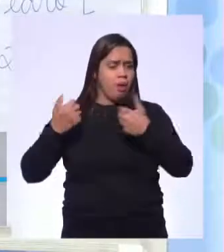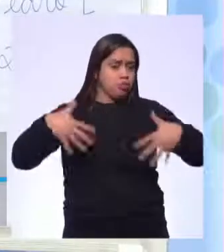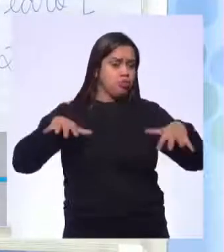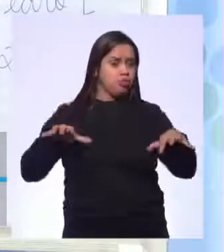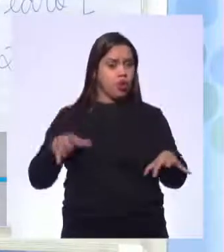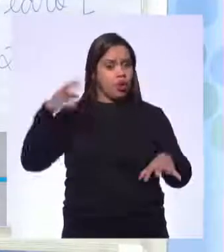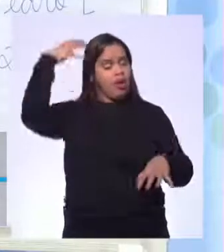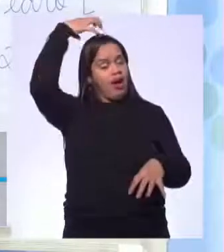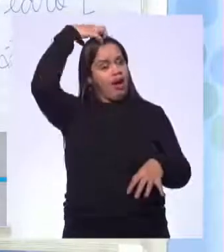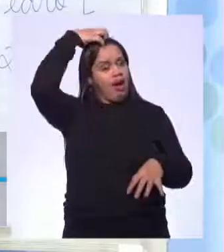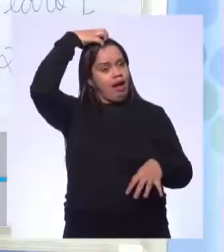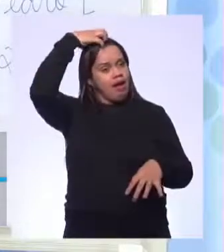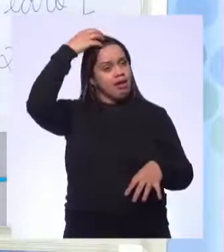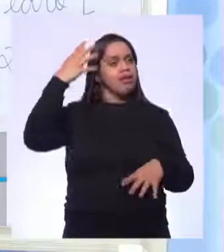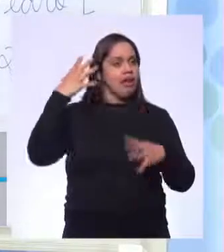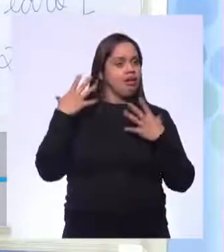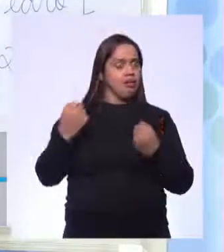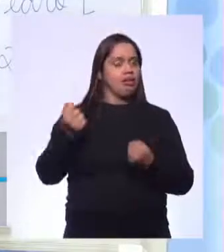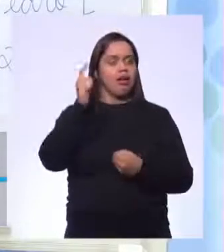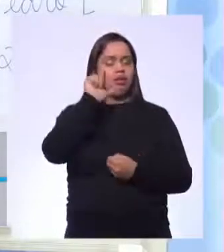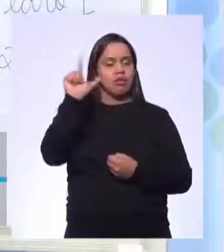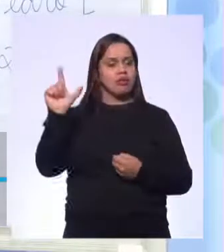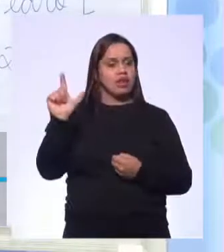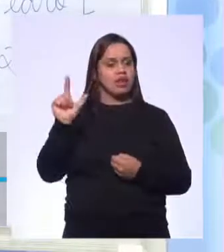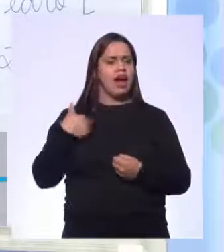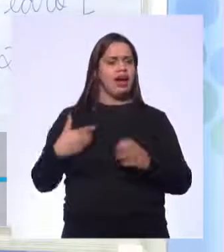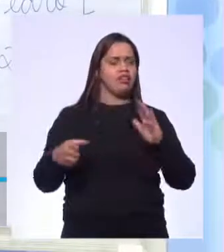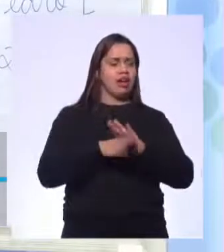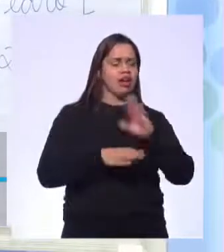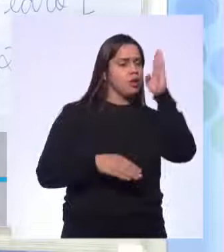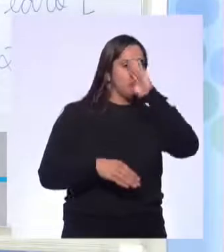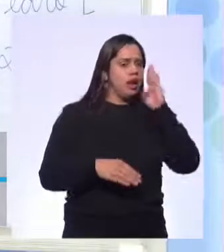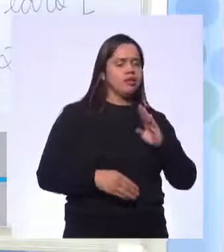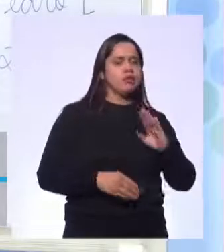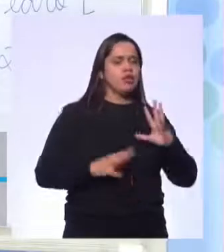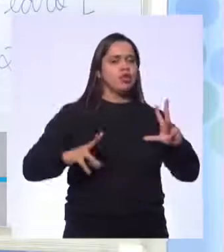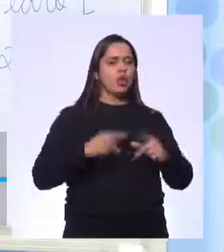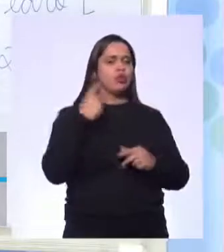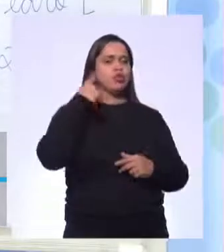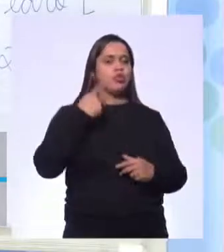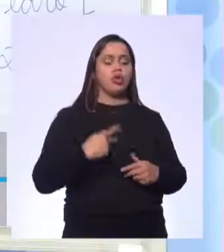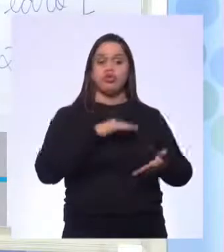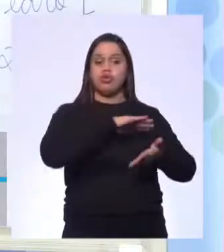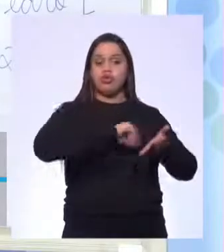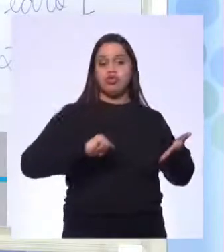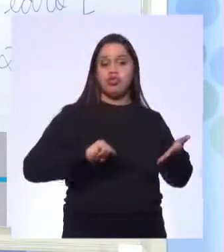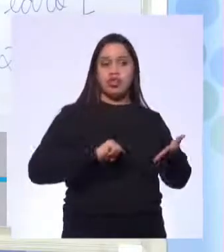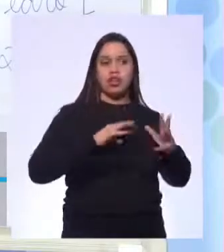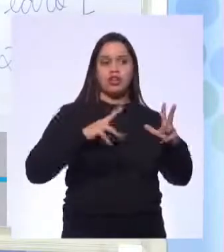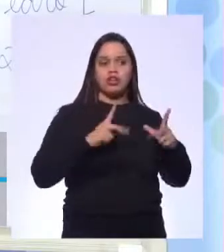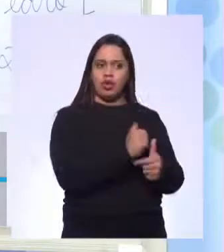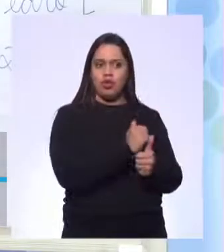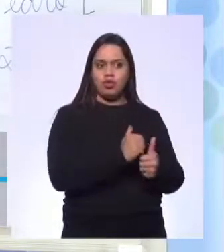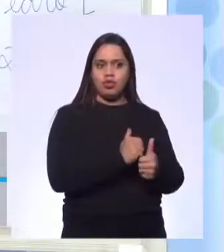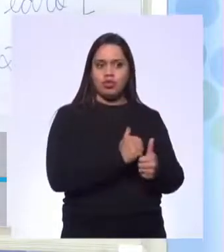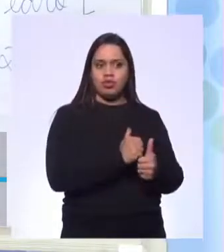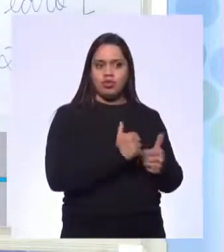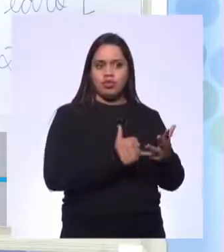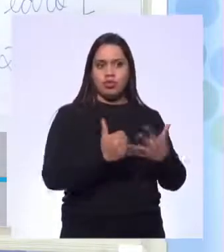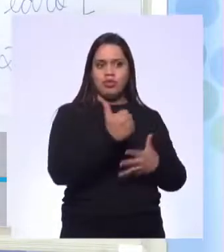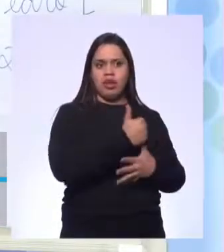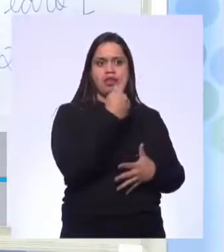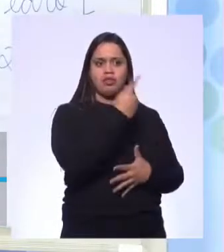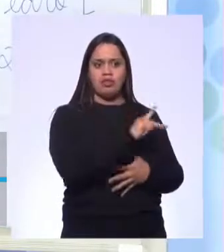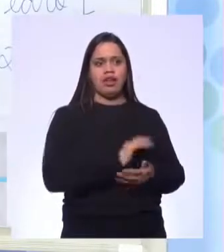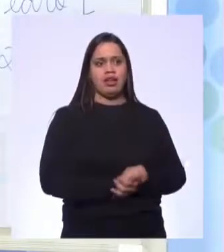grupos políticos tiram ele, tiram as vantagens dele. Ele não ficou nada satisfeito. Agora vem a parte da ação, pessoal, na tela